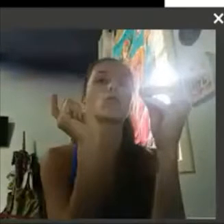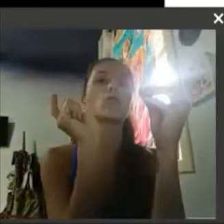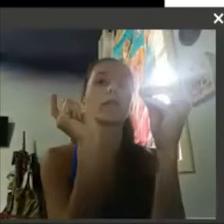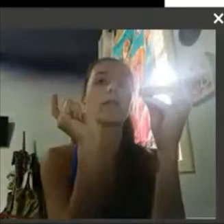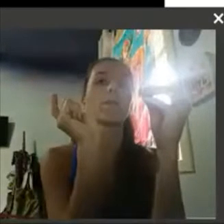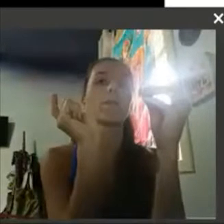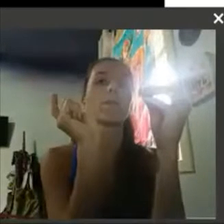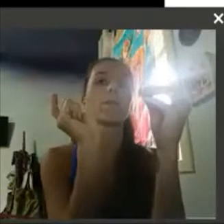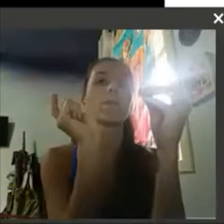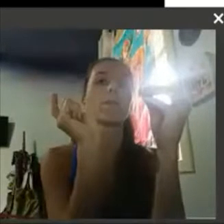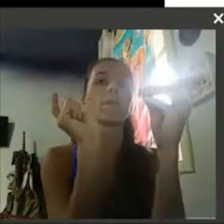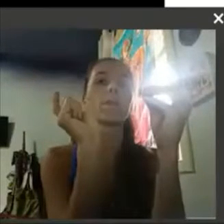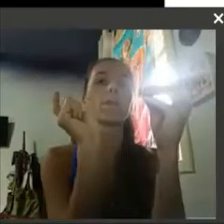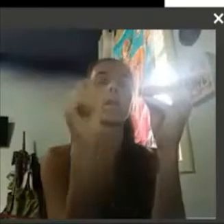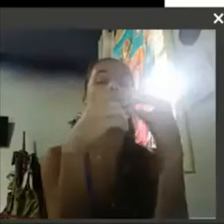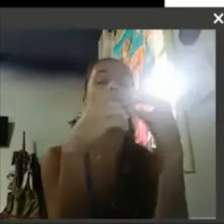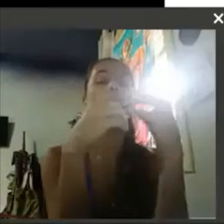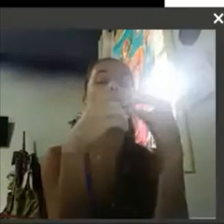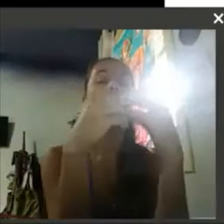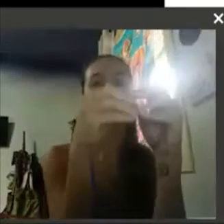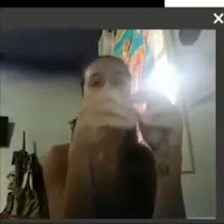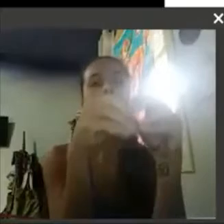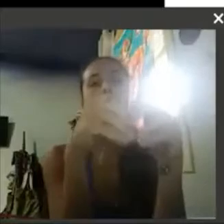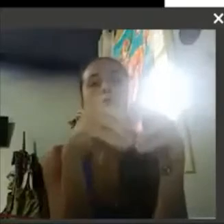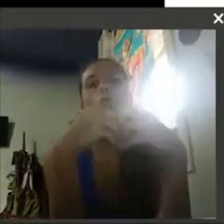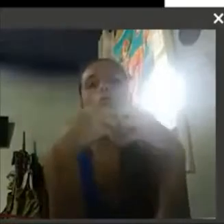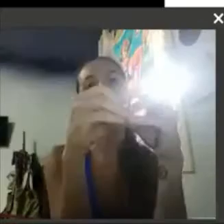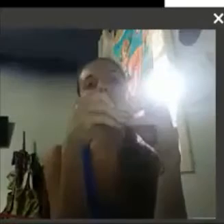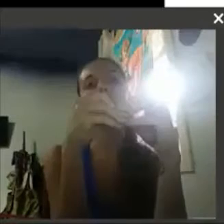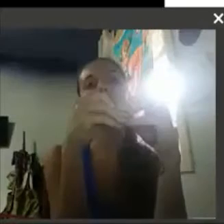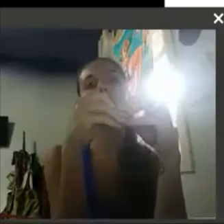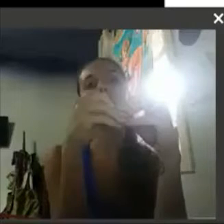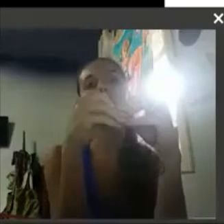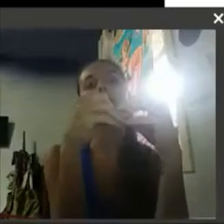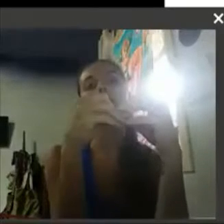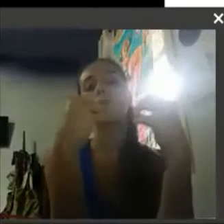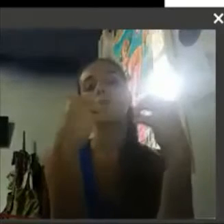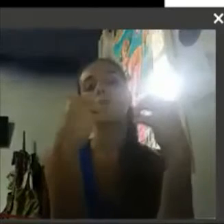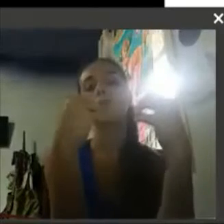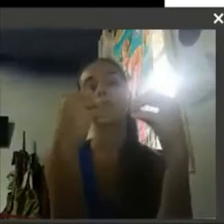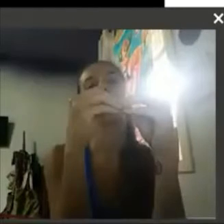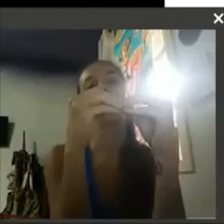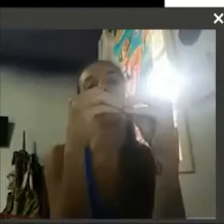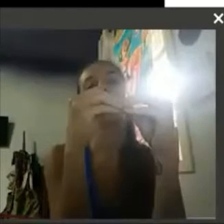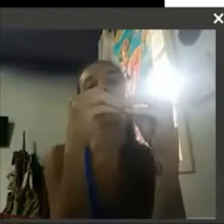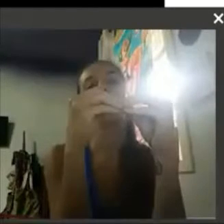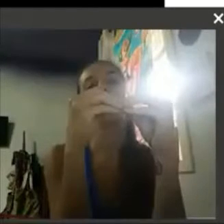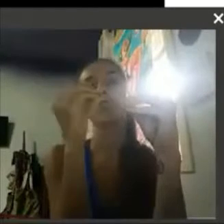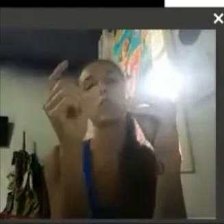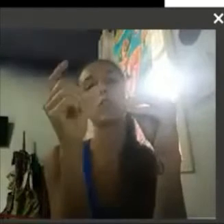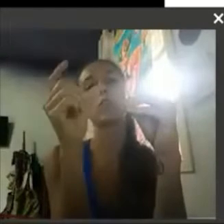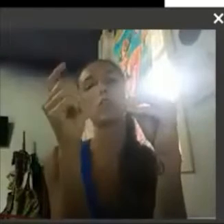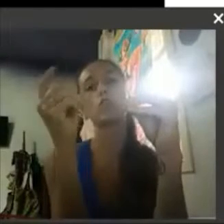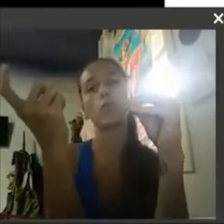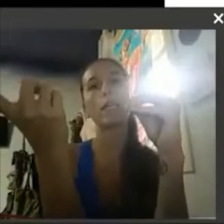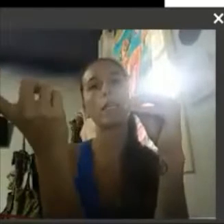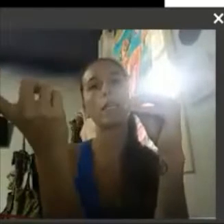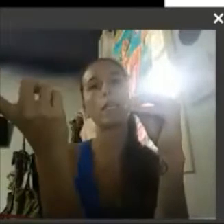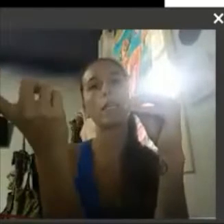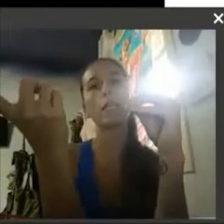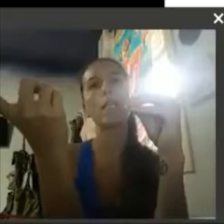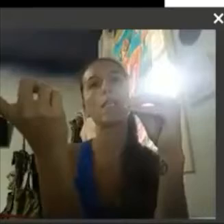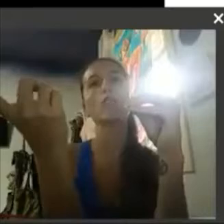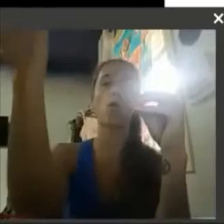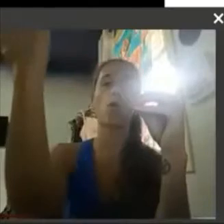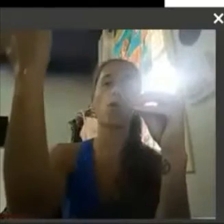disacarídeo, né? Mas todos eles, enfim, os disacarídeos ou